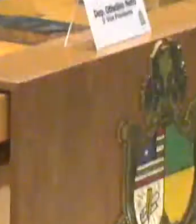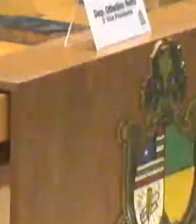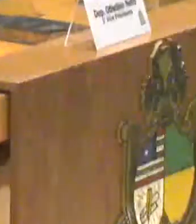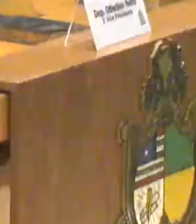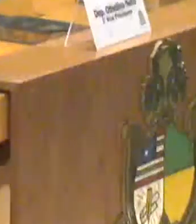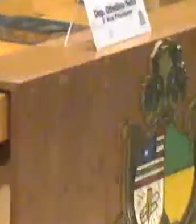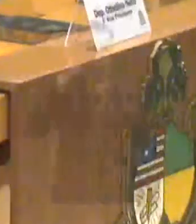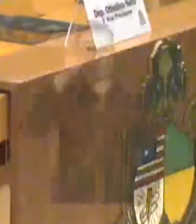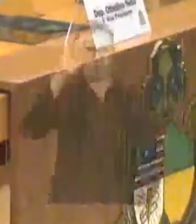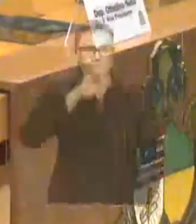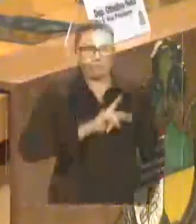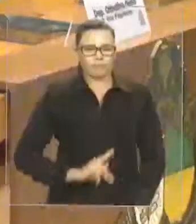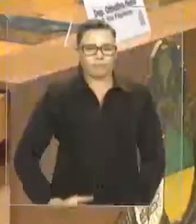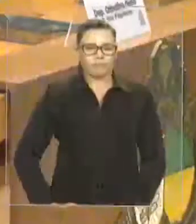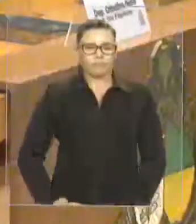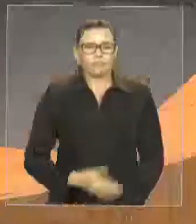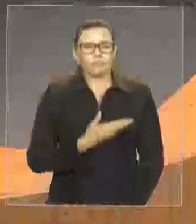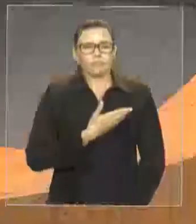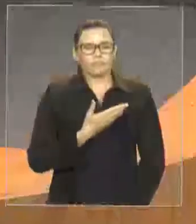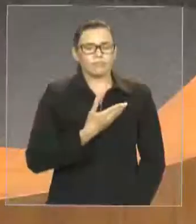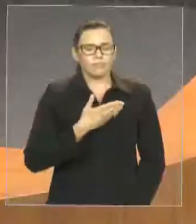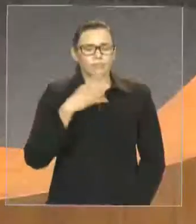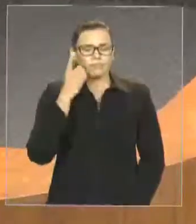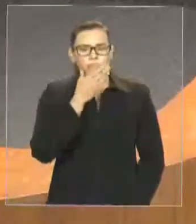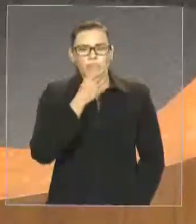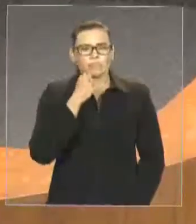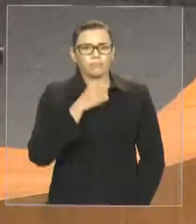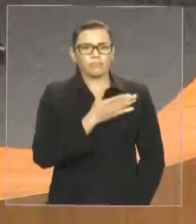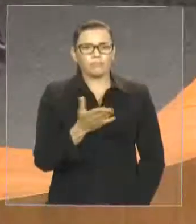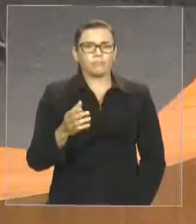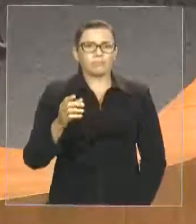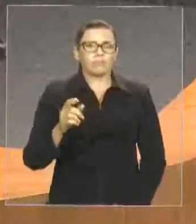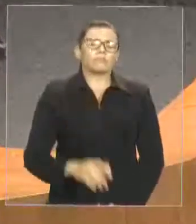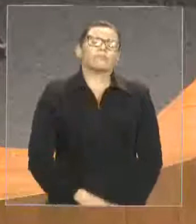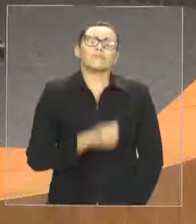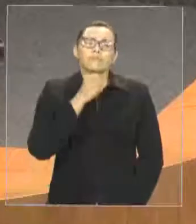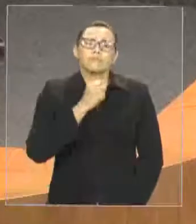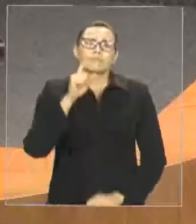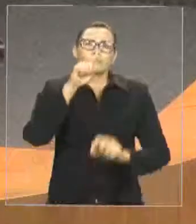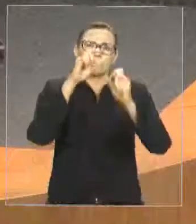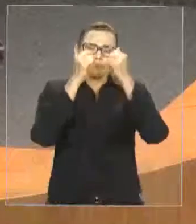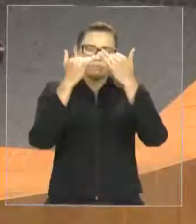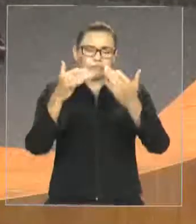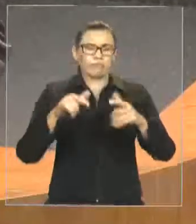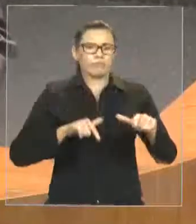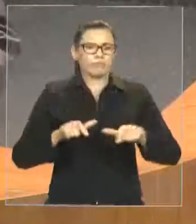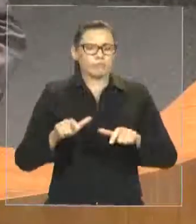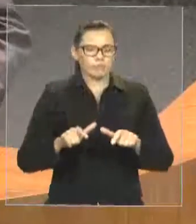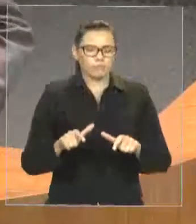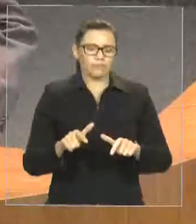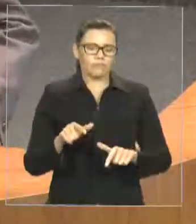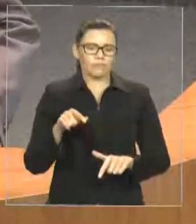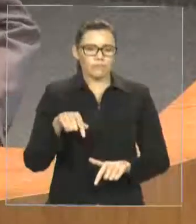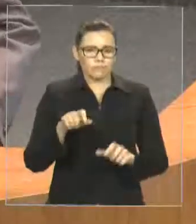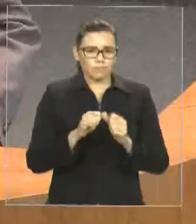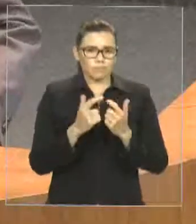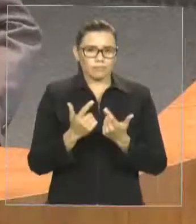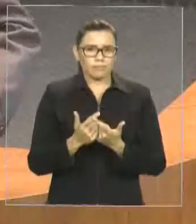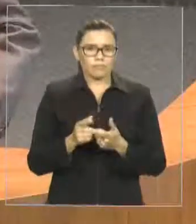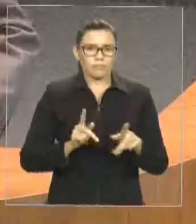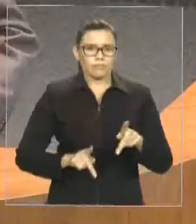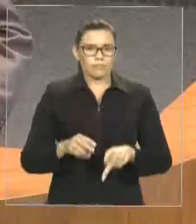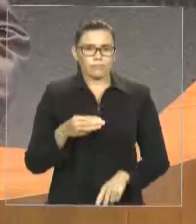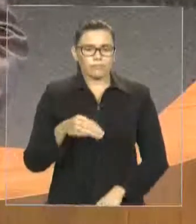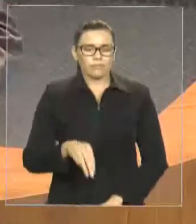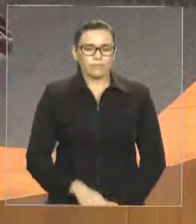Senhor presidente, colegas parlamentares, imprensa, galeria, servidores, povo do Maranhão. Senhor presidente, mais